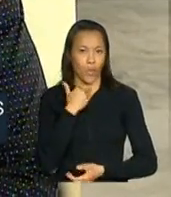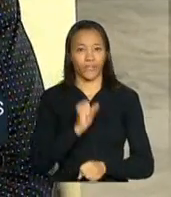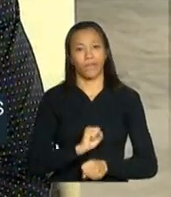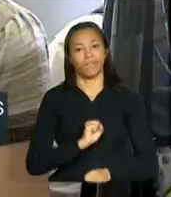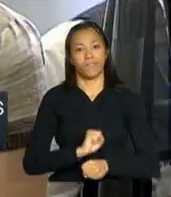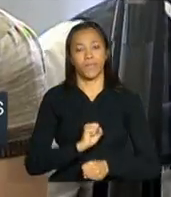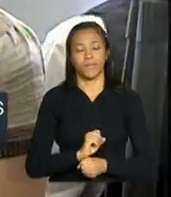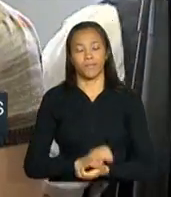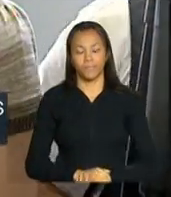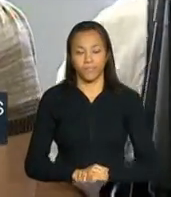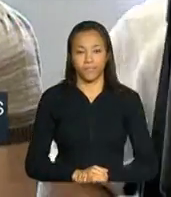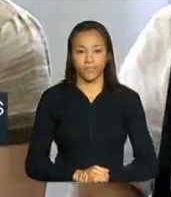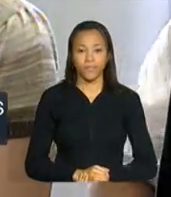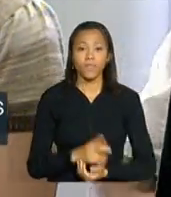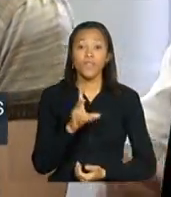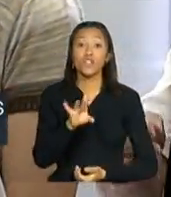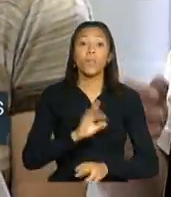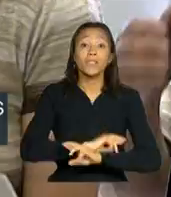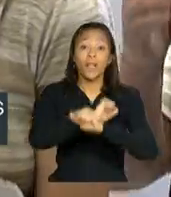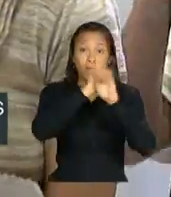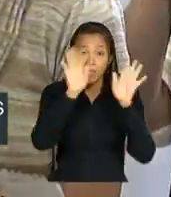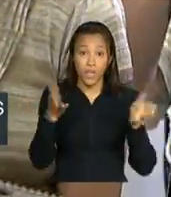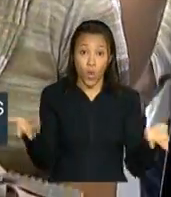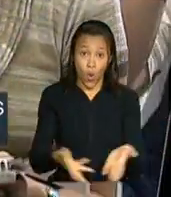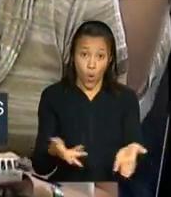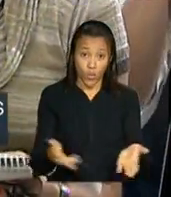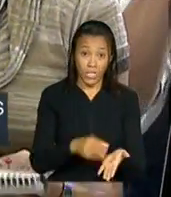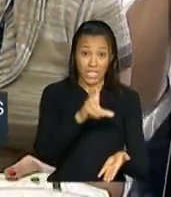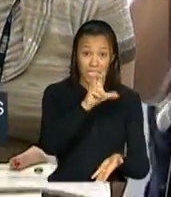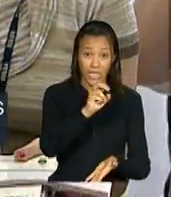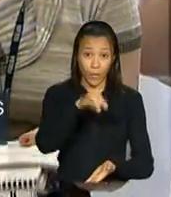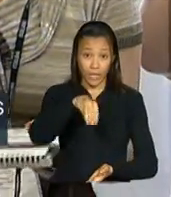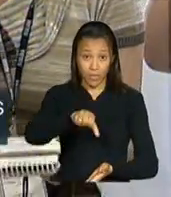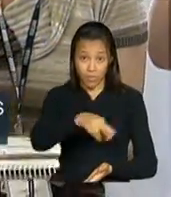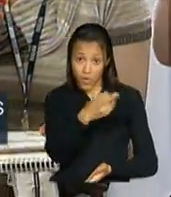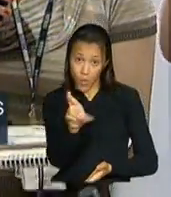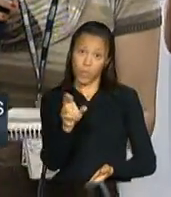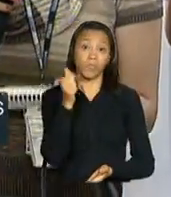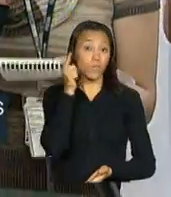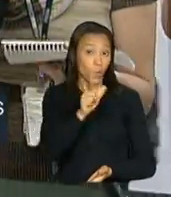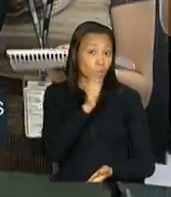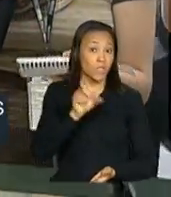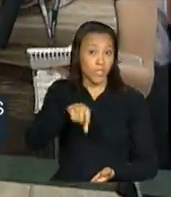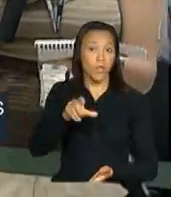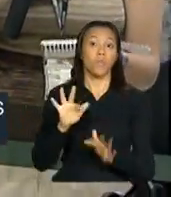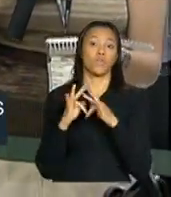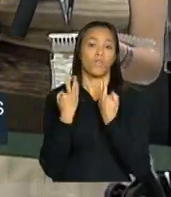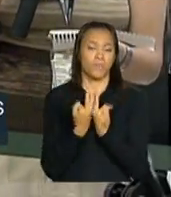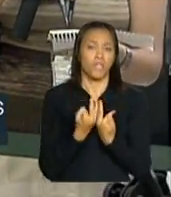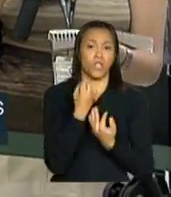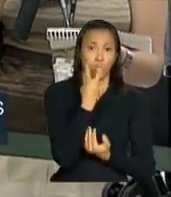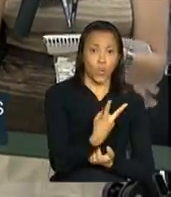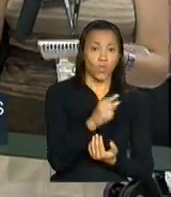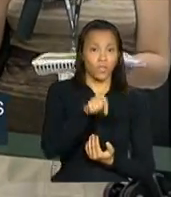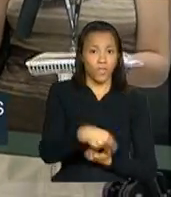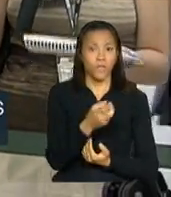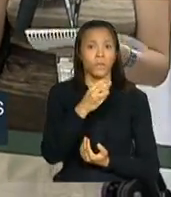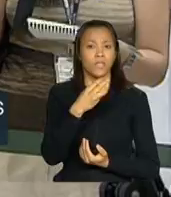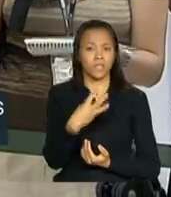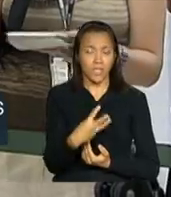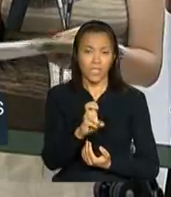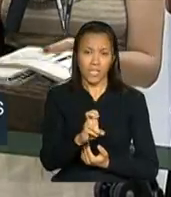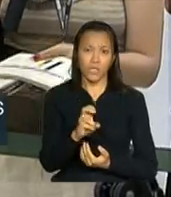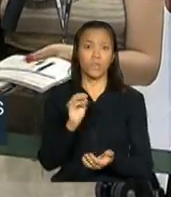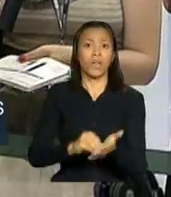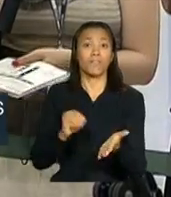esperar ministra só para esclarecer hoje a senhora falou que são 50 milhões de beneficiários do Bolsa Família do Bolsa Família dos quais 2,5 milhões